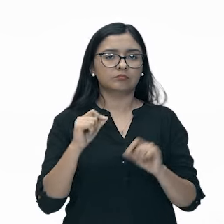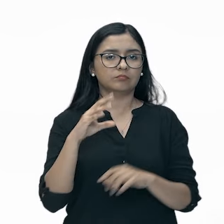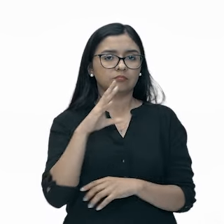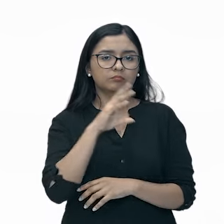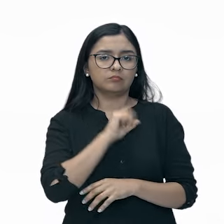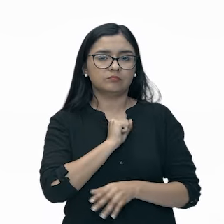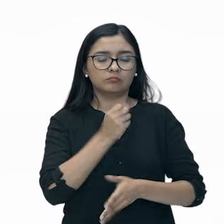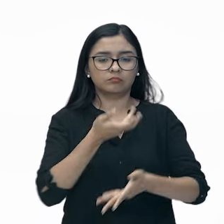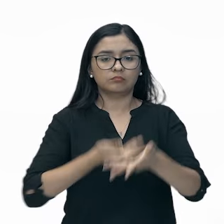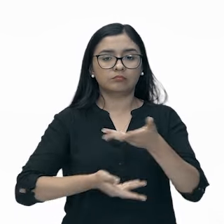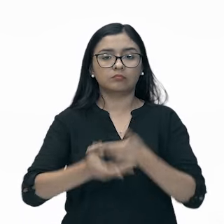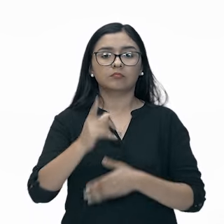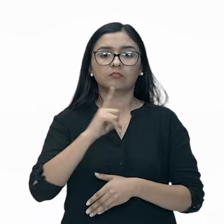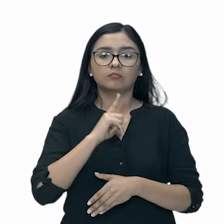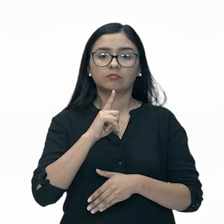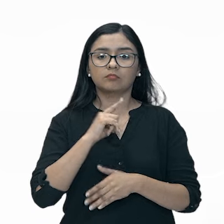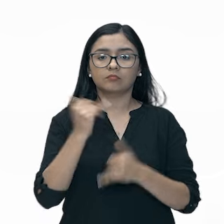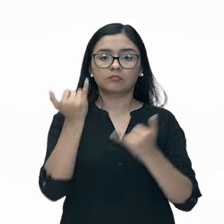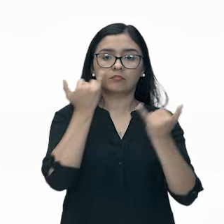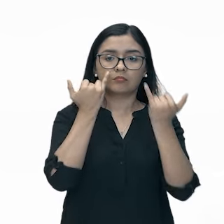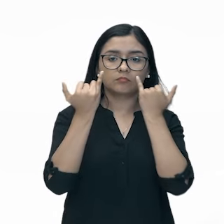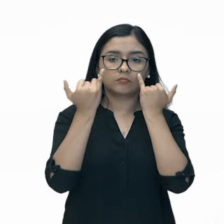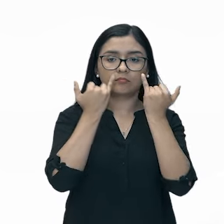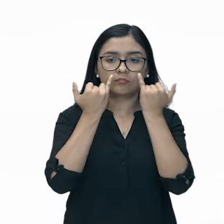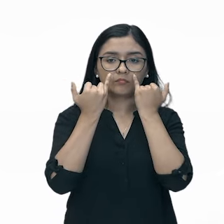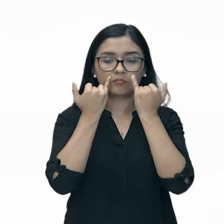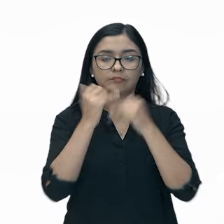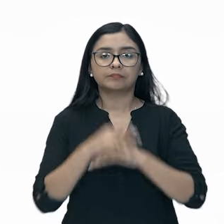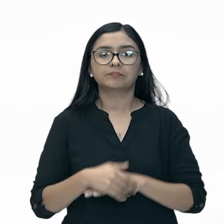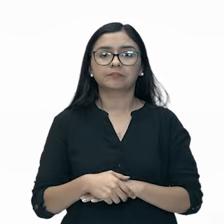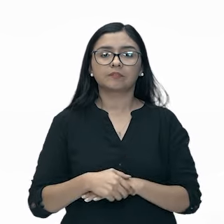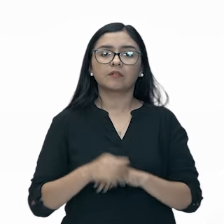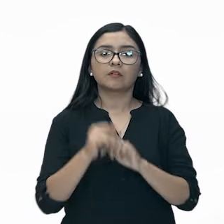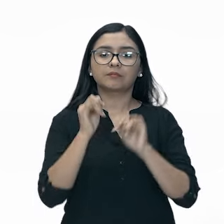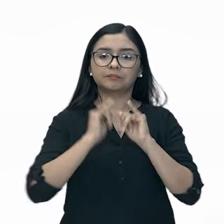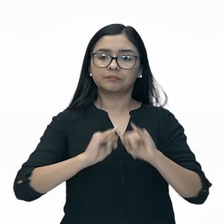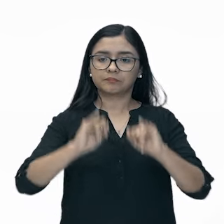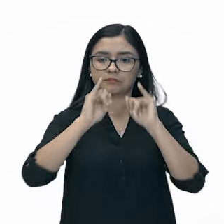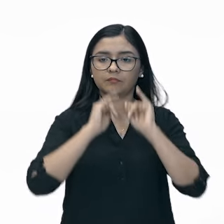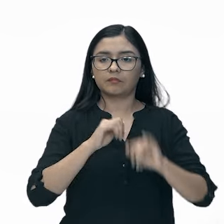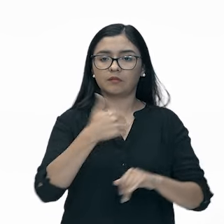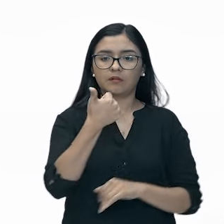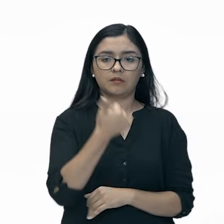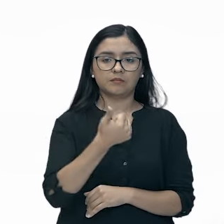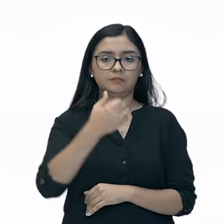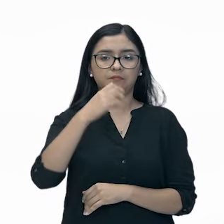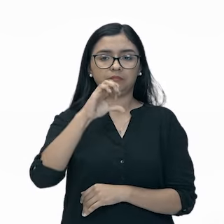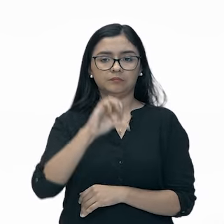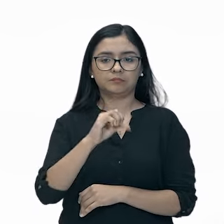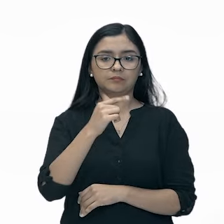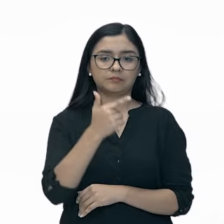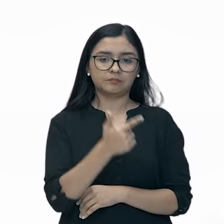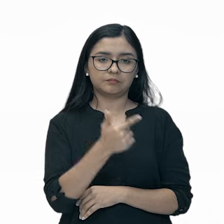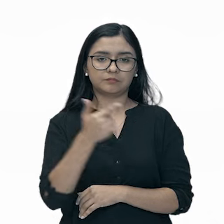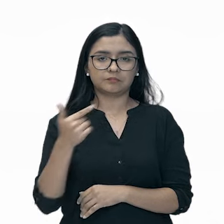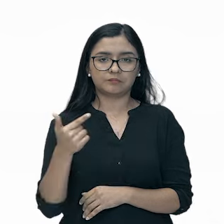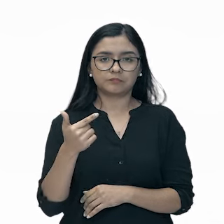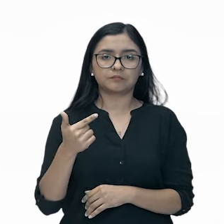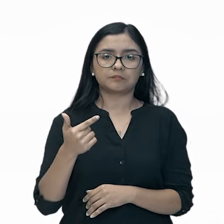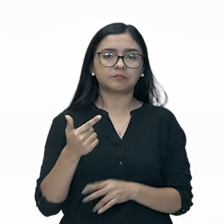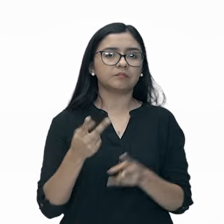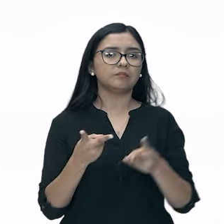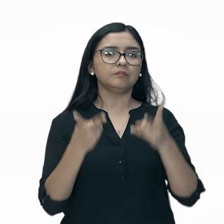aí nós temos a informação ali a segunda parte foi publicada em 1922